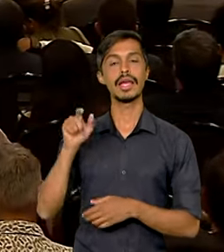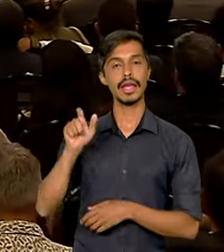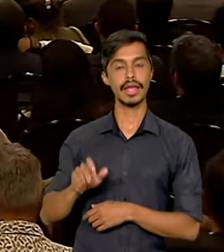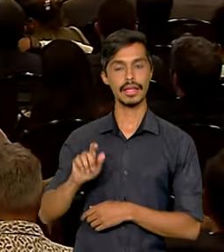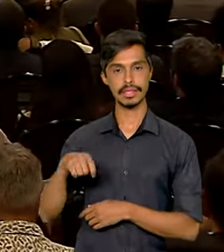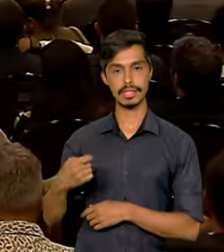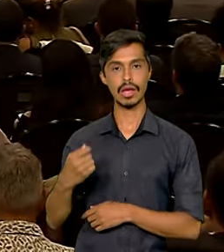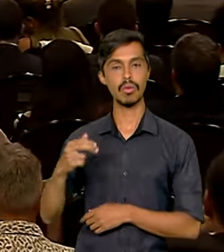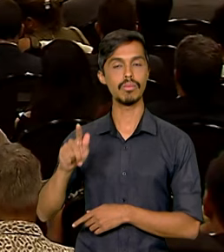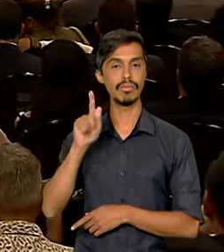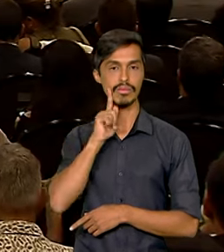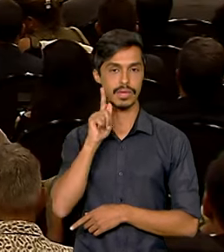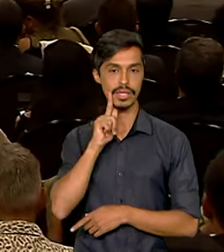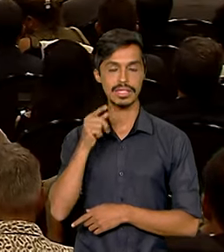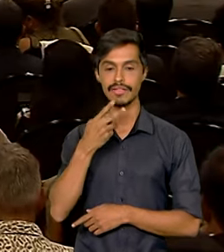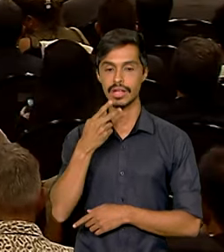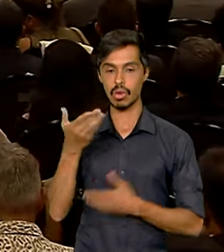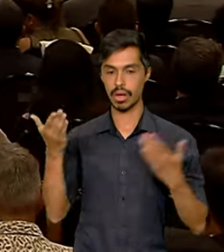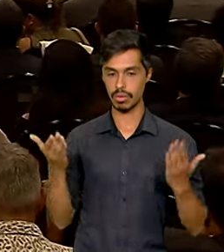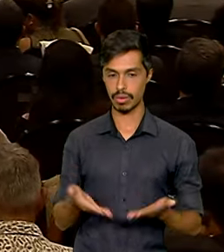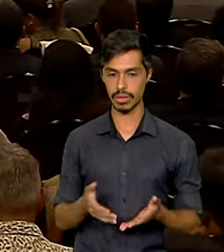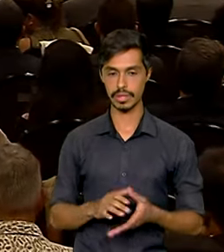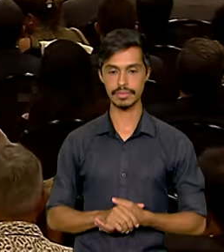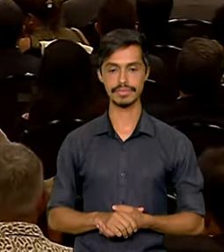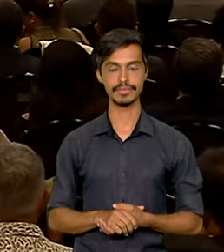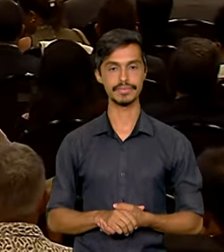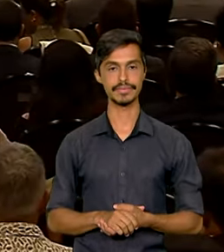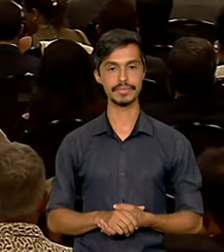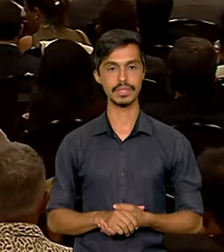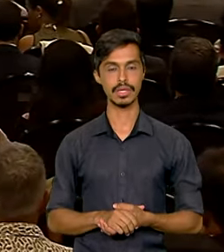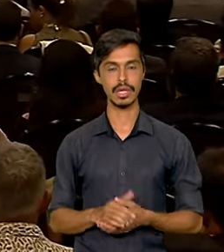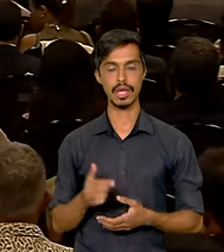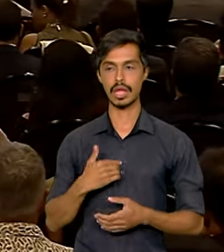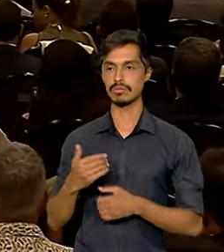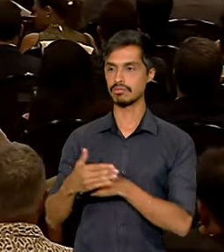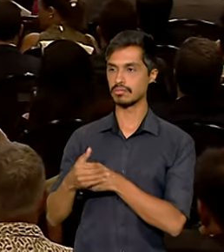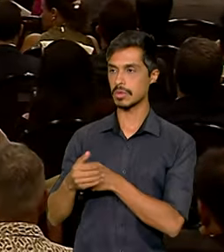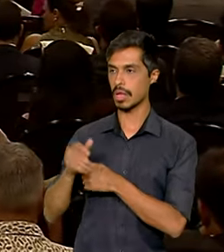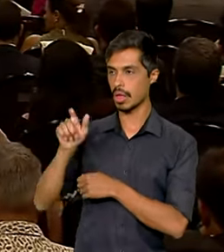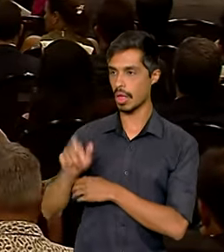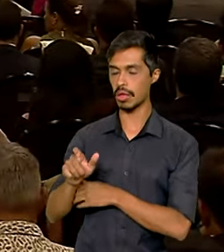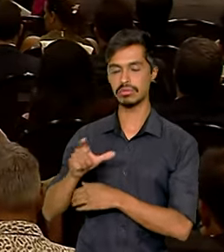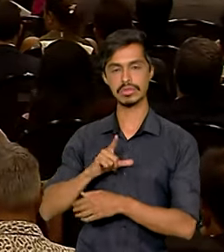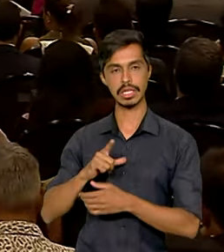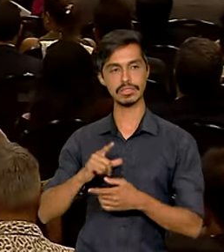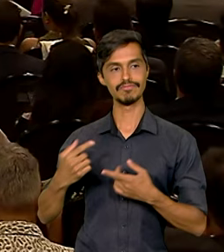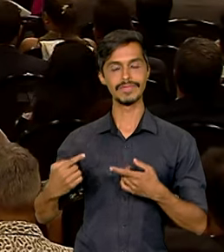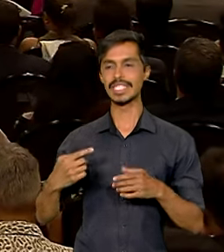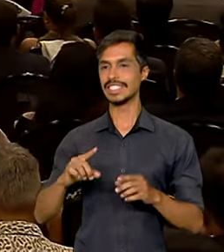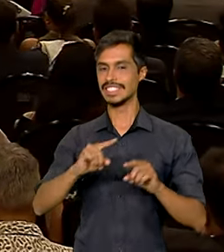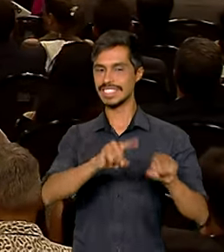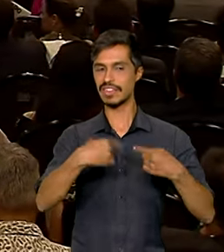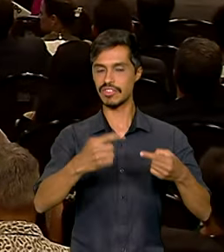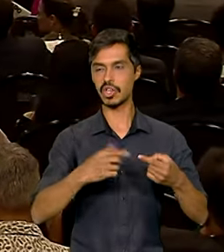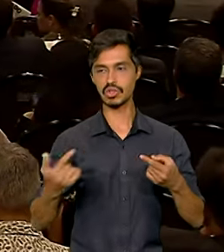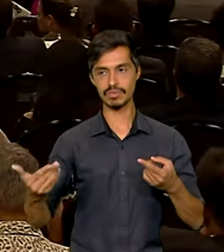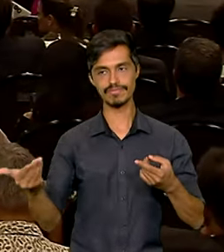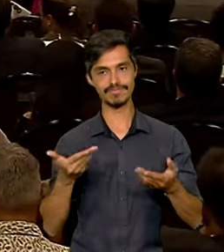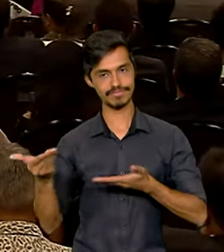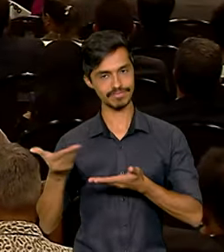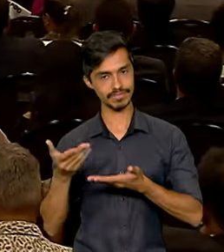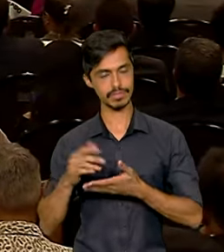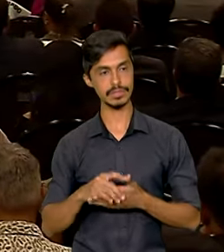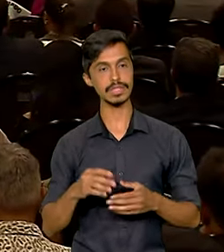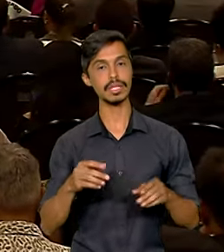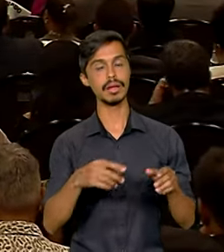que acaba de falar. É alguém com quem eu tenho partilhado muitos desafios comuns. O ministro Paulo